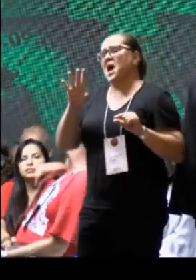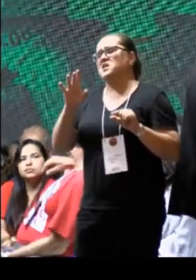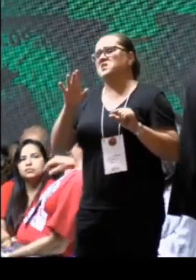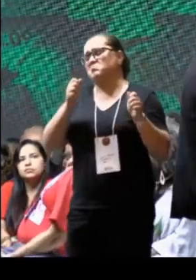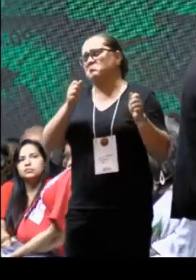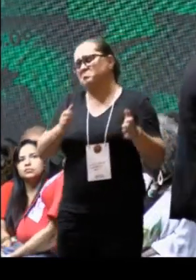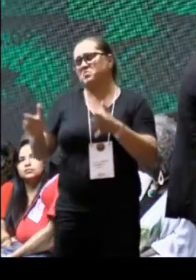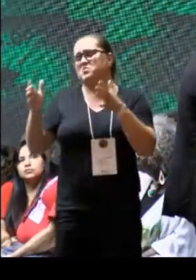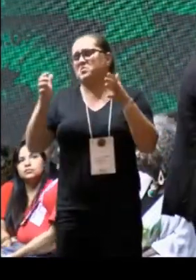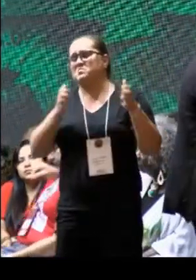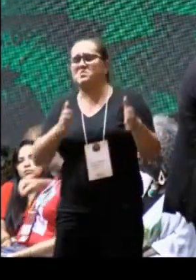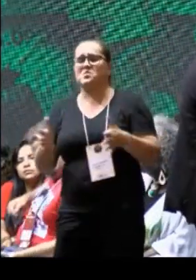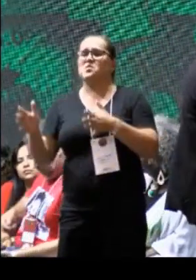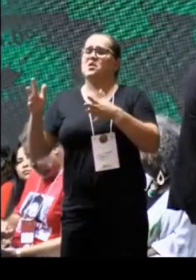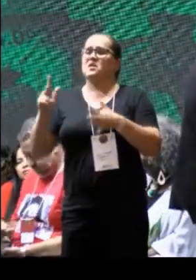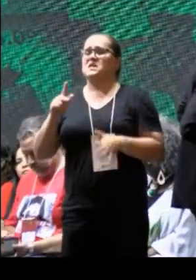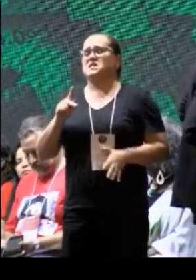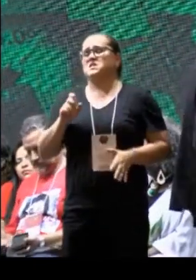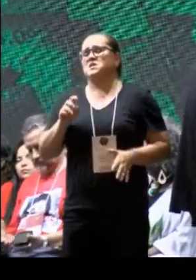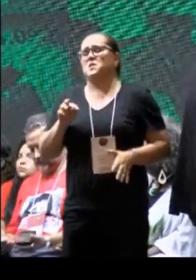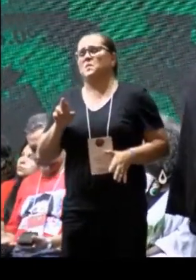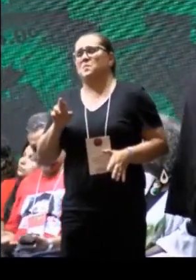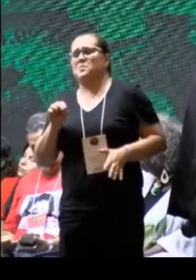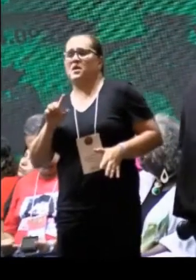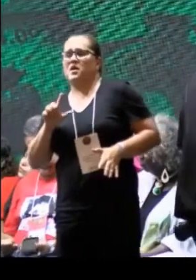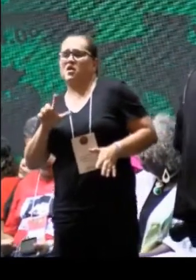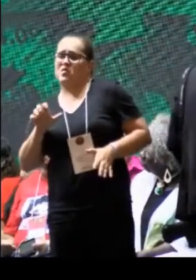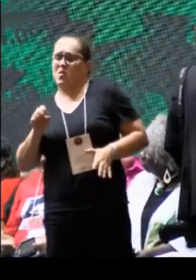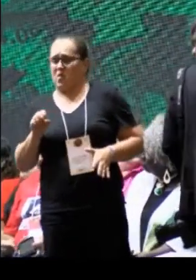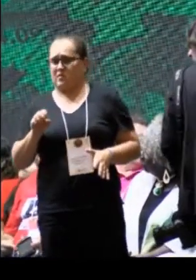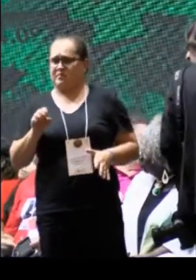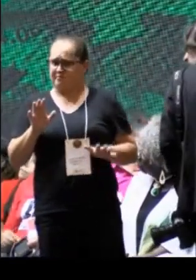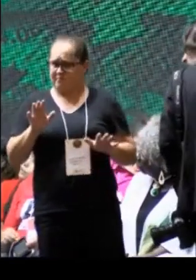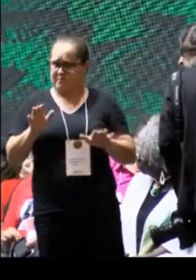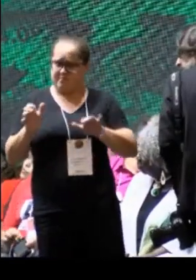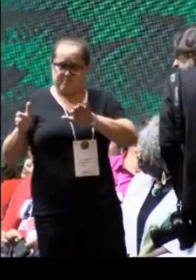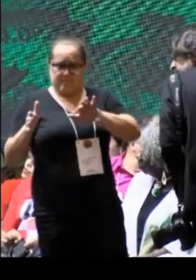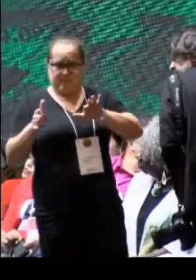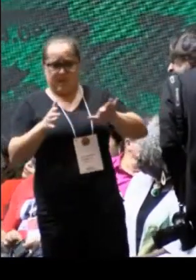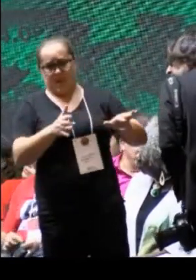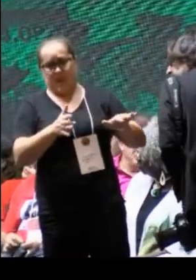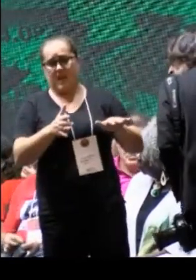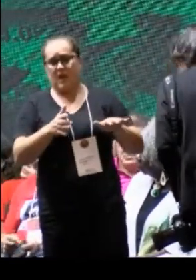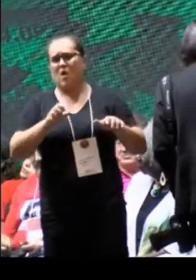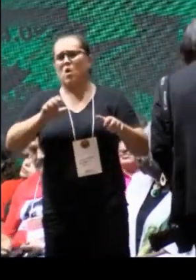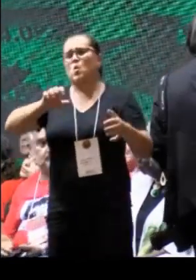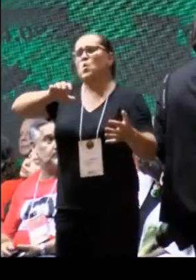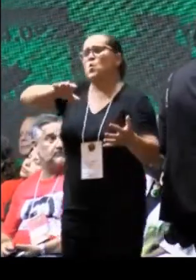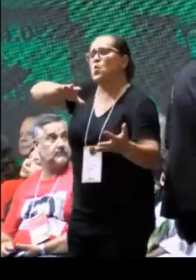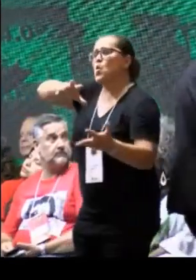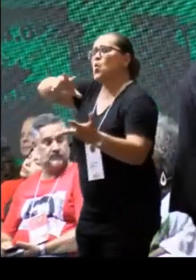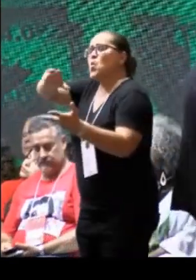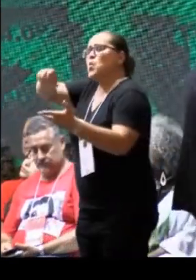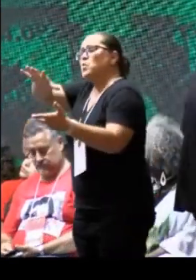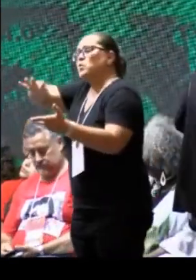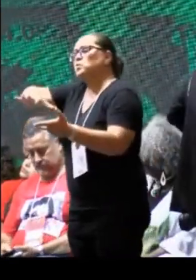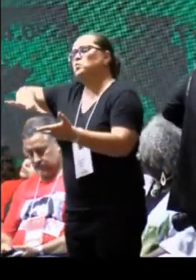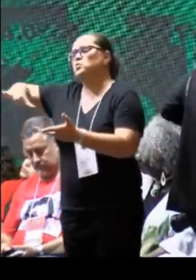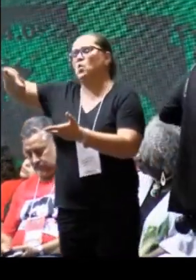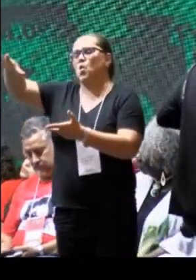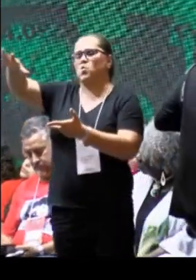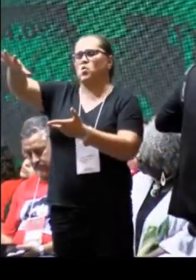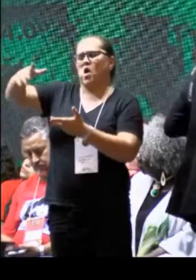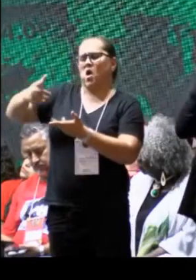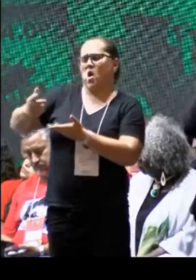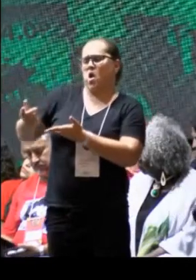de petróleo bruto. É o contrário do que fazem as grandes petroleiras do mundo, que lucram do poço ao